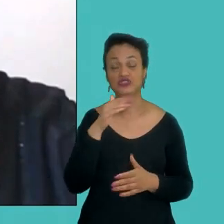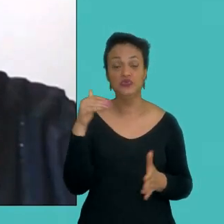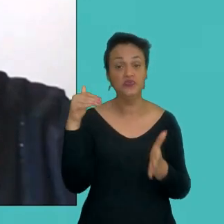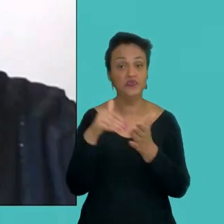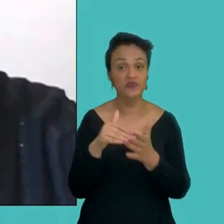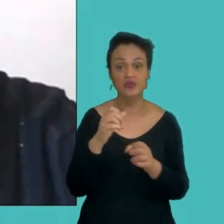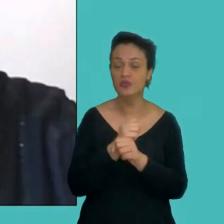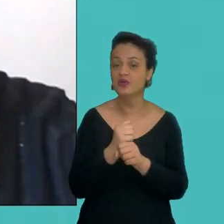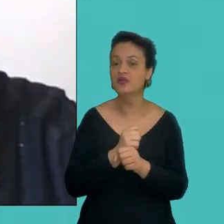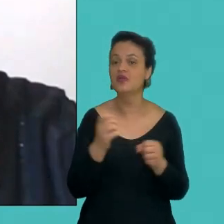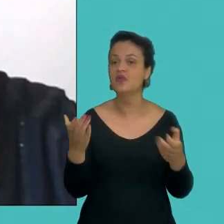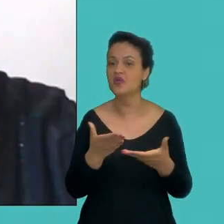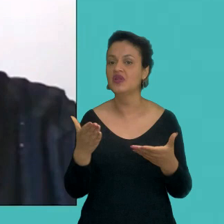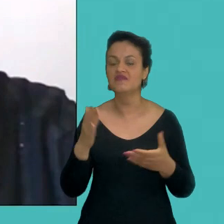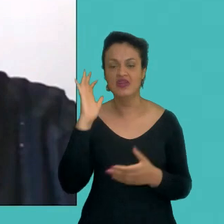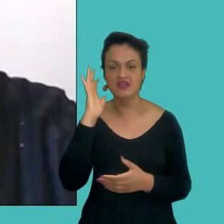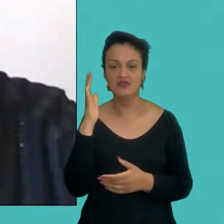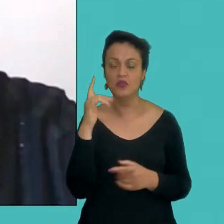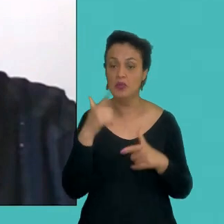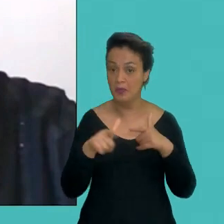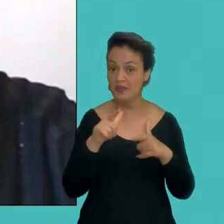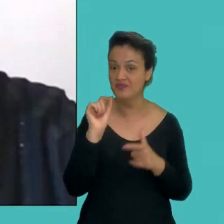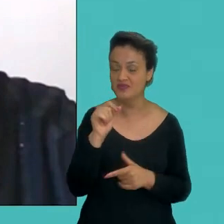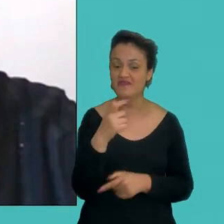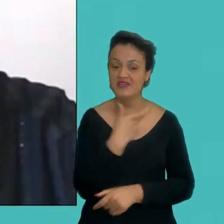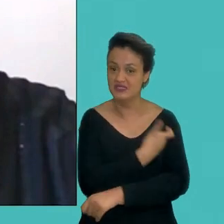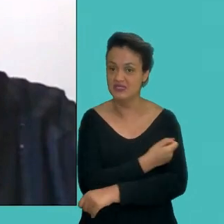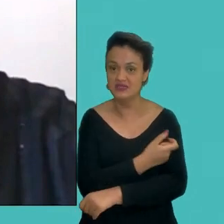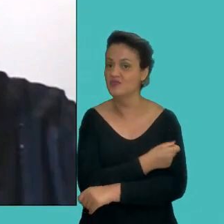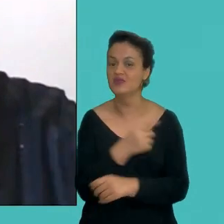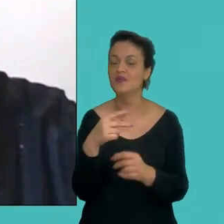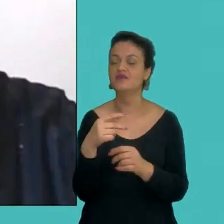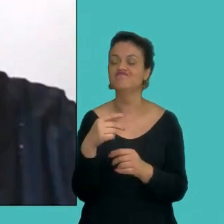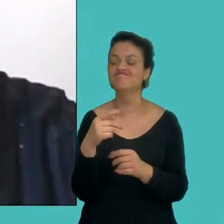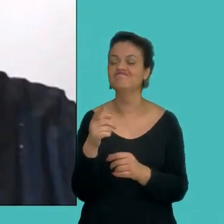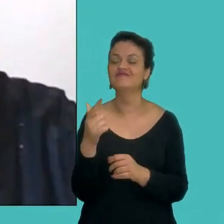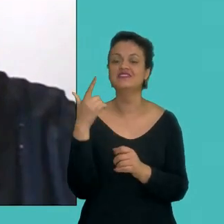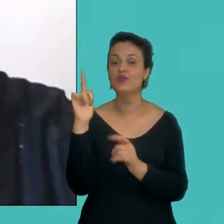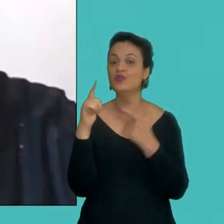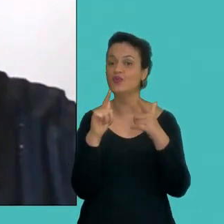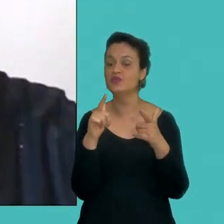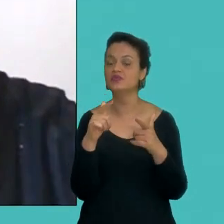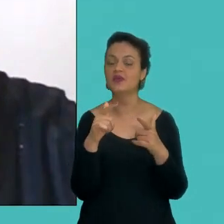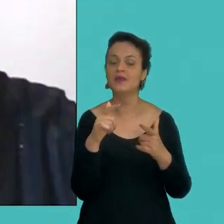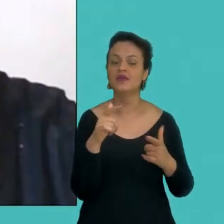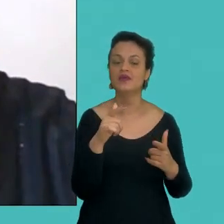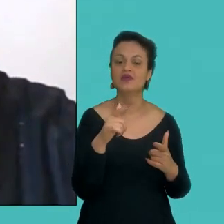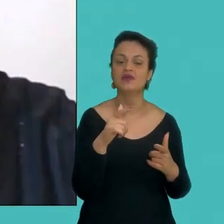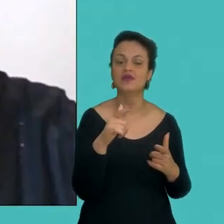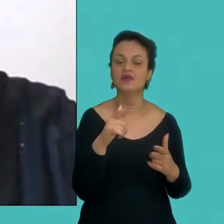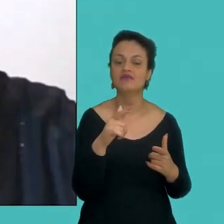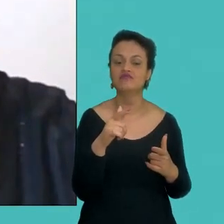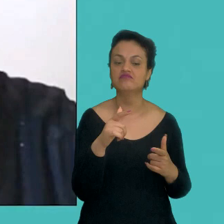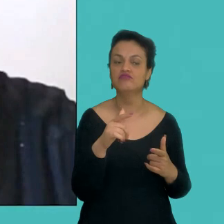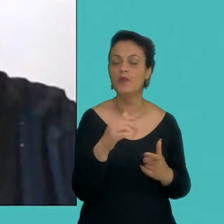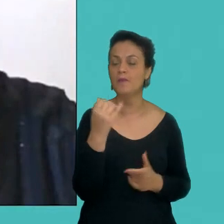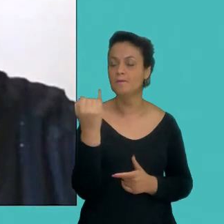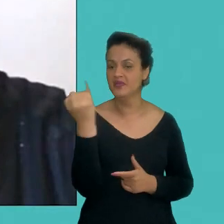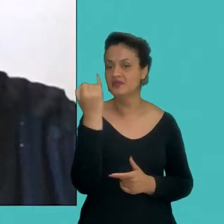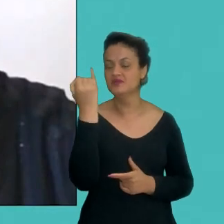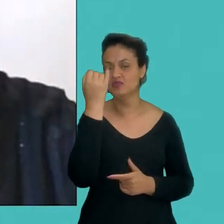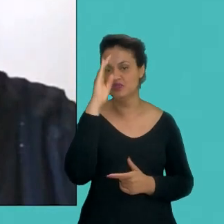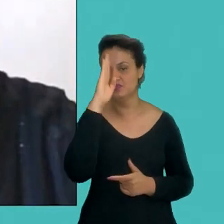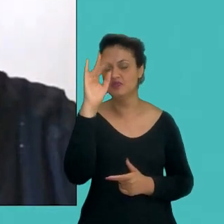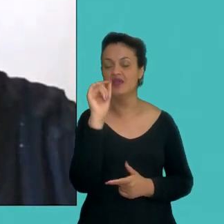nos midterms não vai ter a ver com vacinação, vai ter a ver em parte com isso, mas a parte essencial é